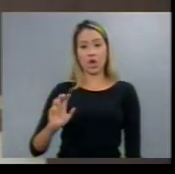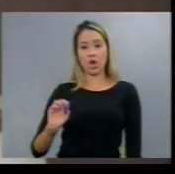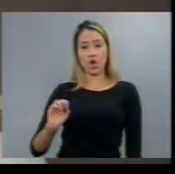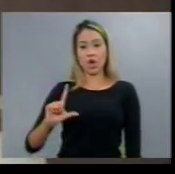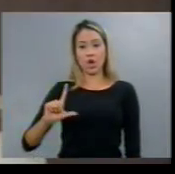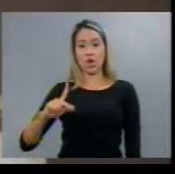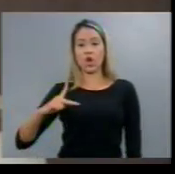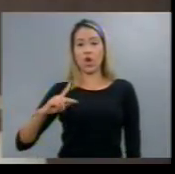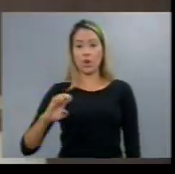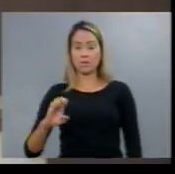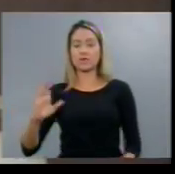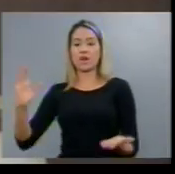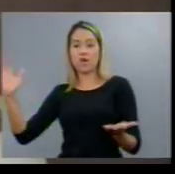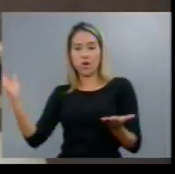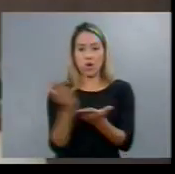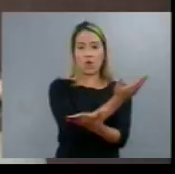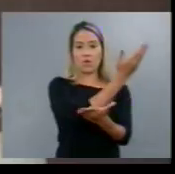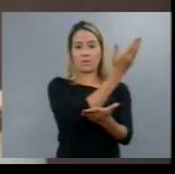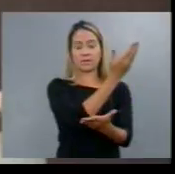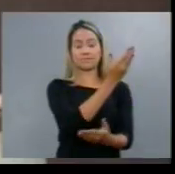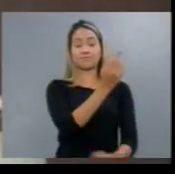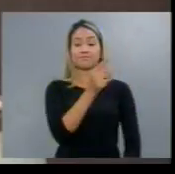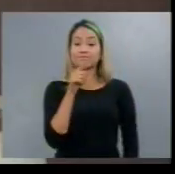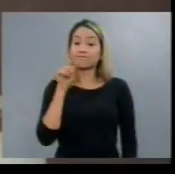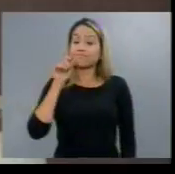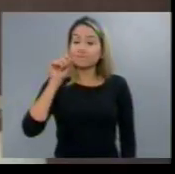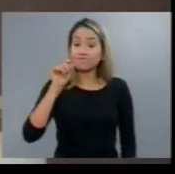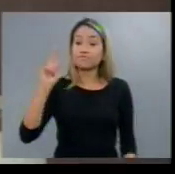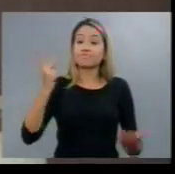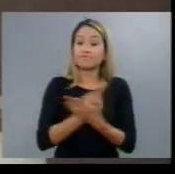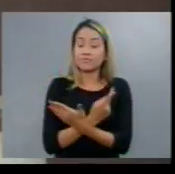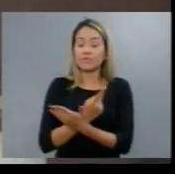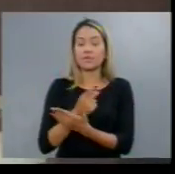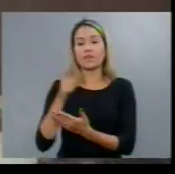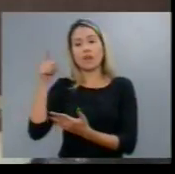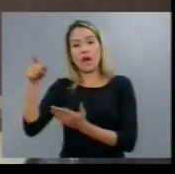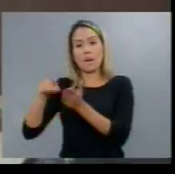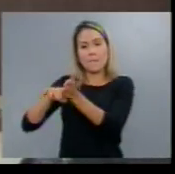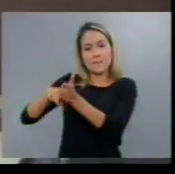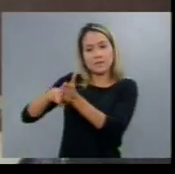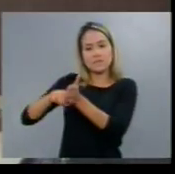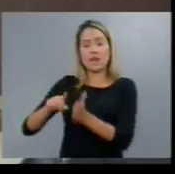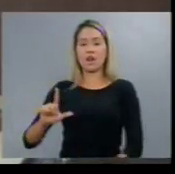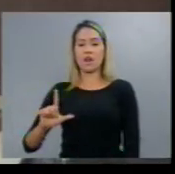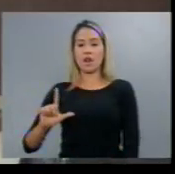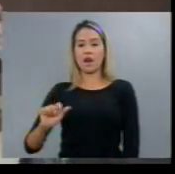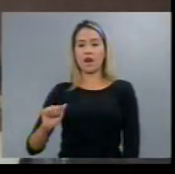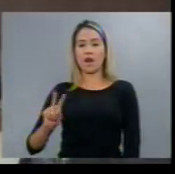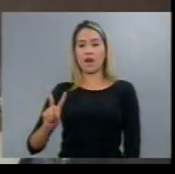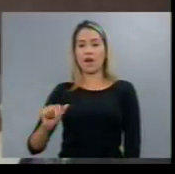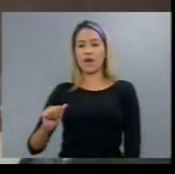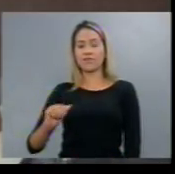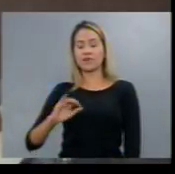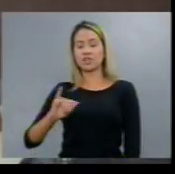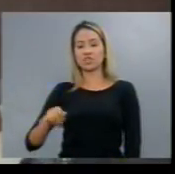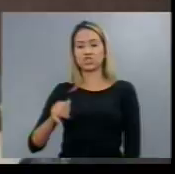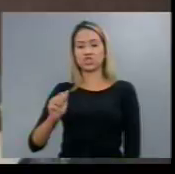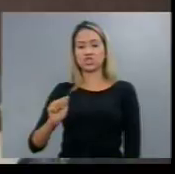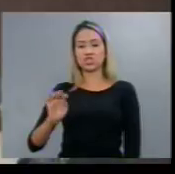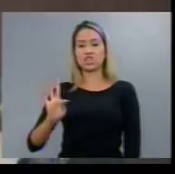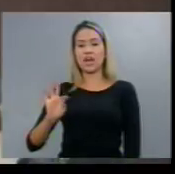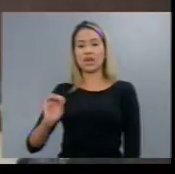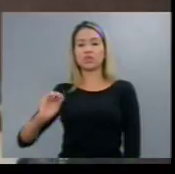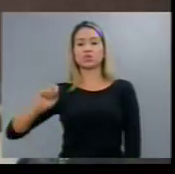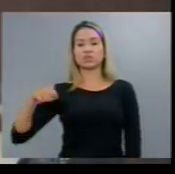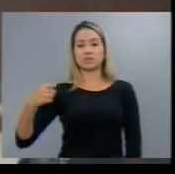a Lava Jato e implementar um pacote de maldades contra as maiorias